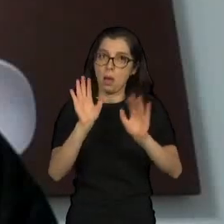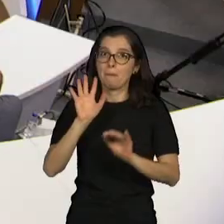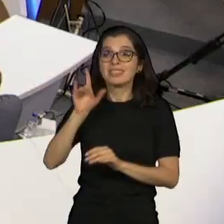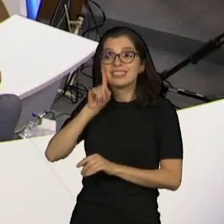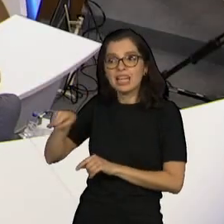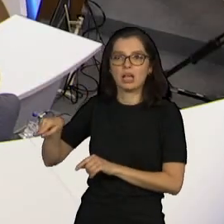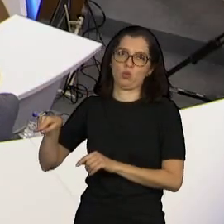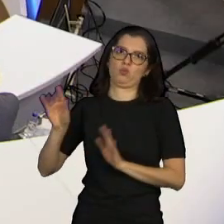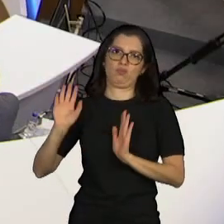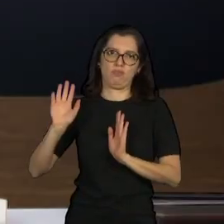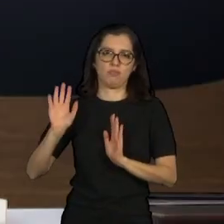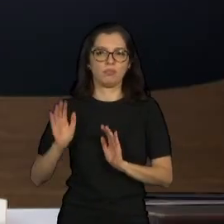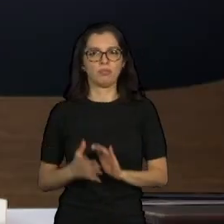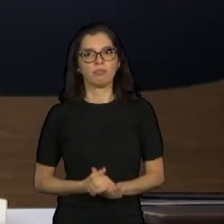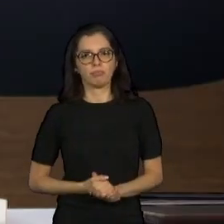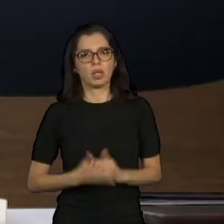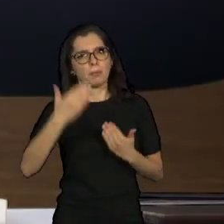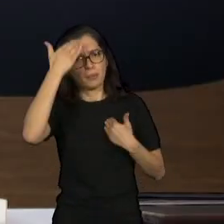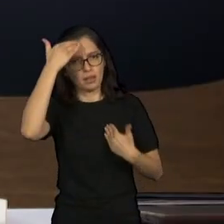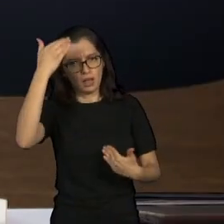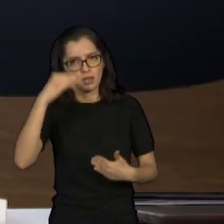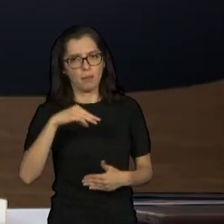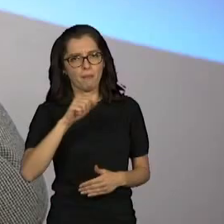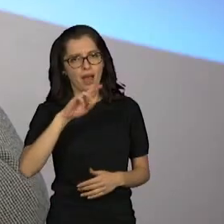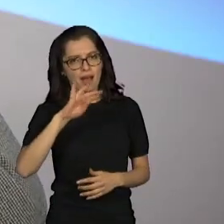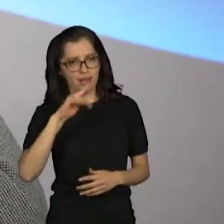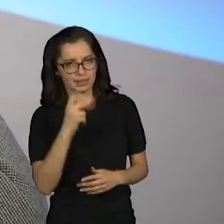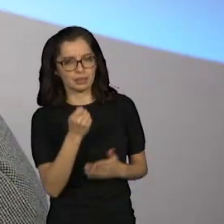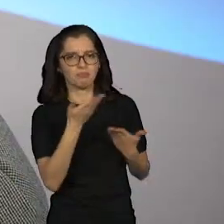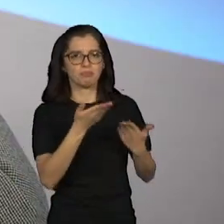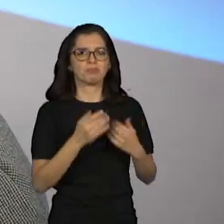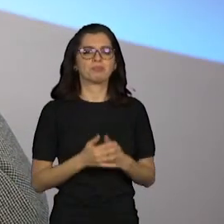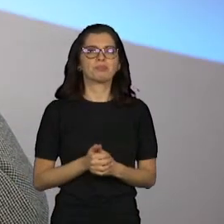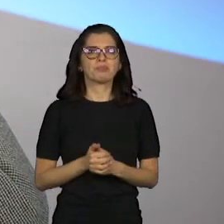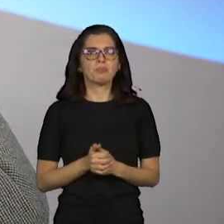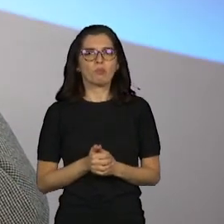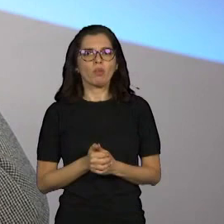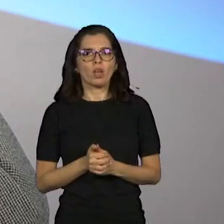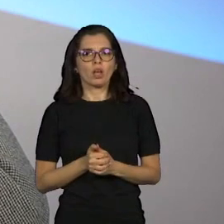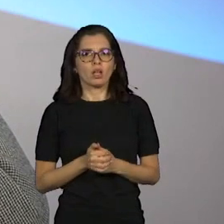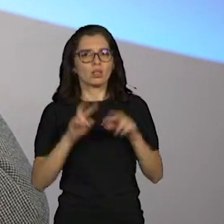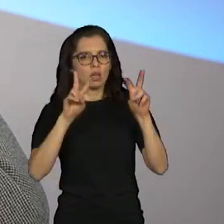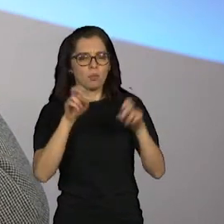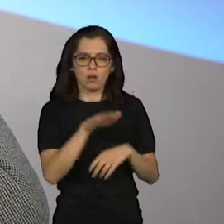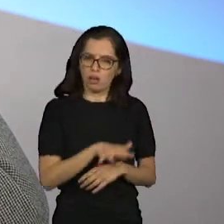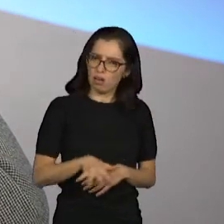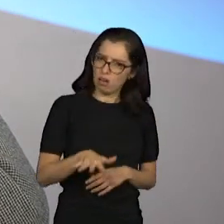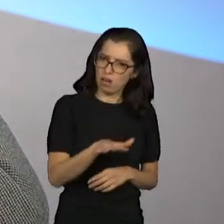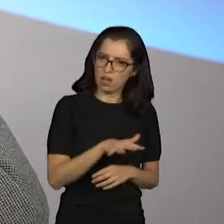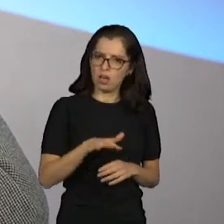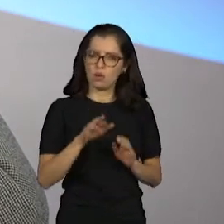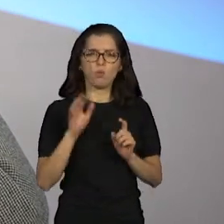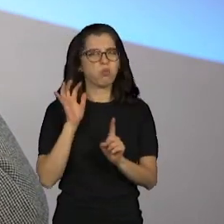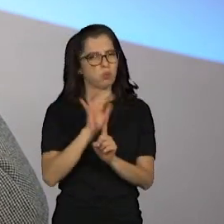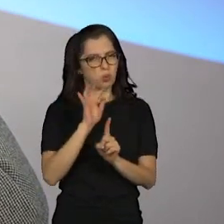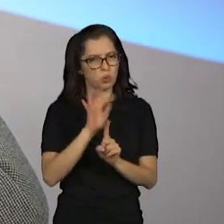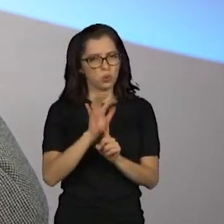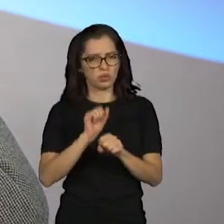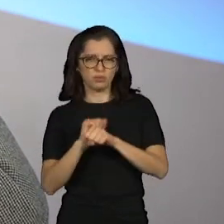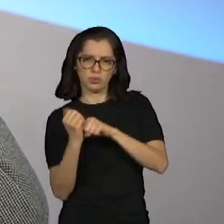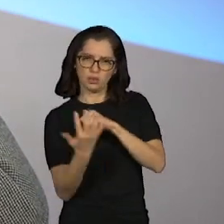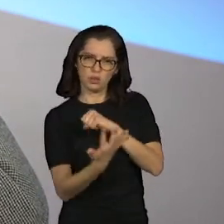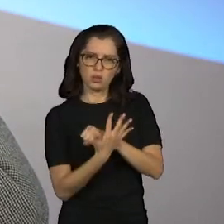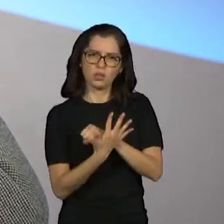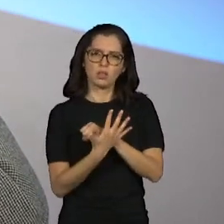Obrigada. Marta, por favor. Ainda no campo das consequências da pandemia, no seu